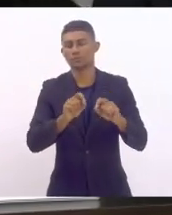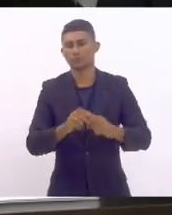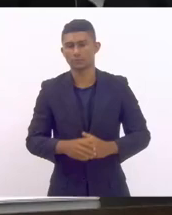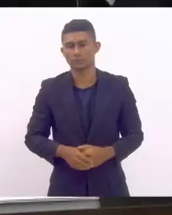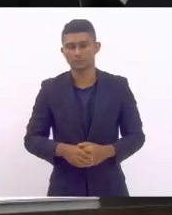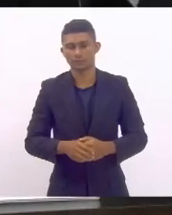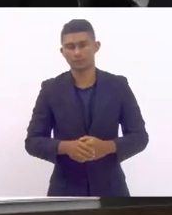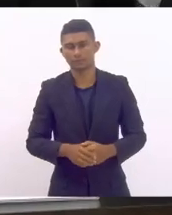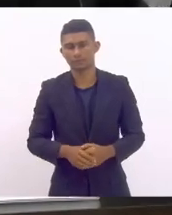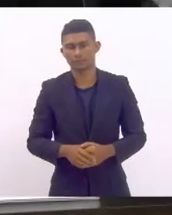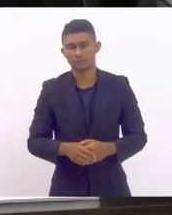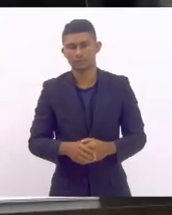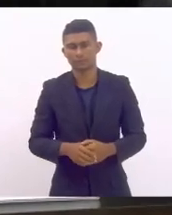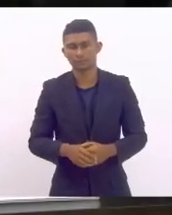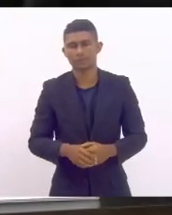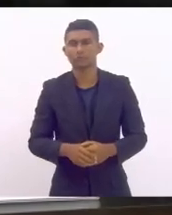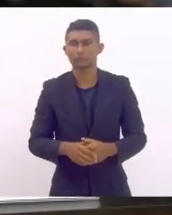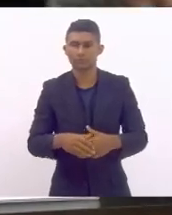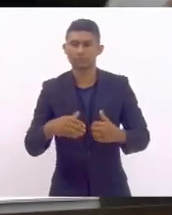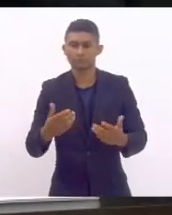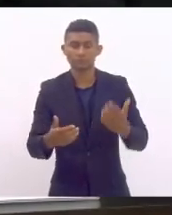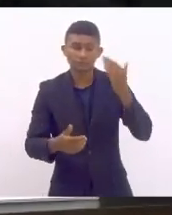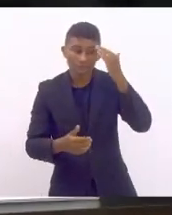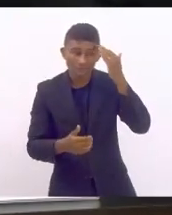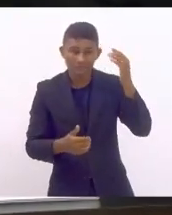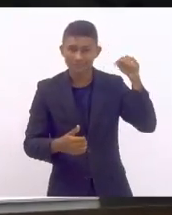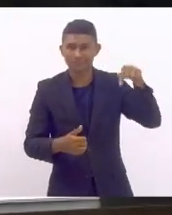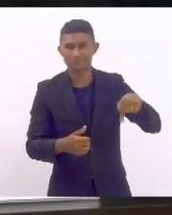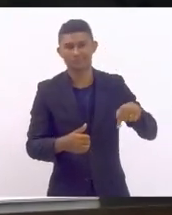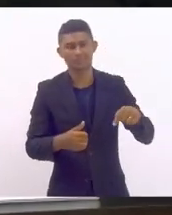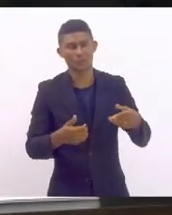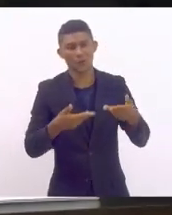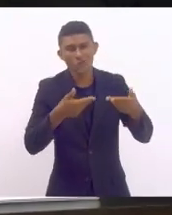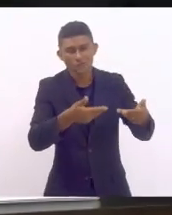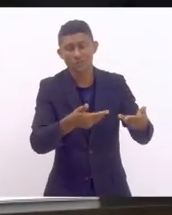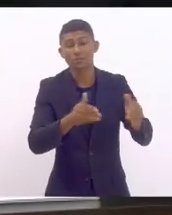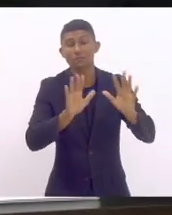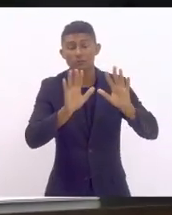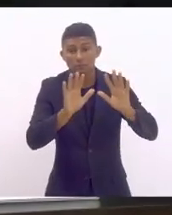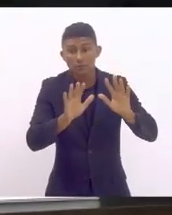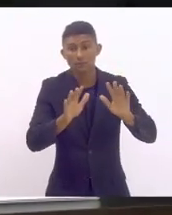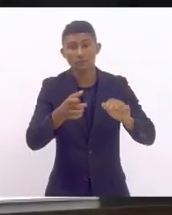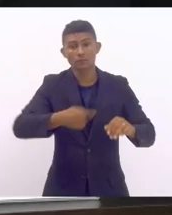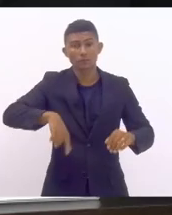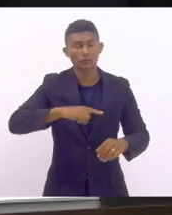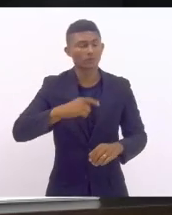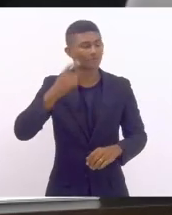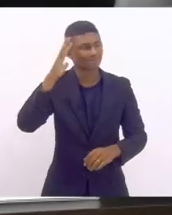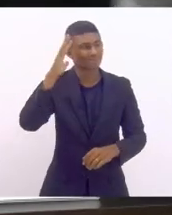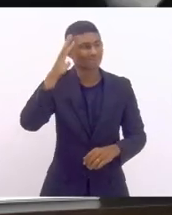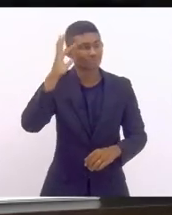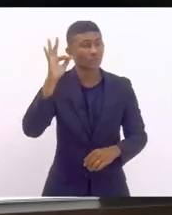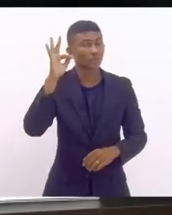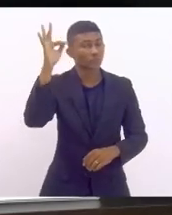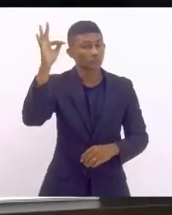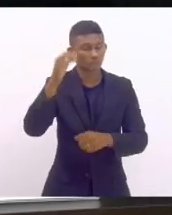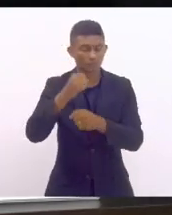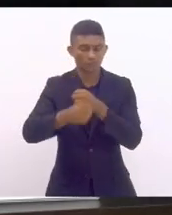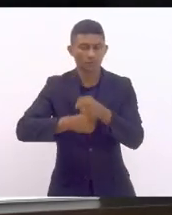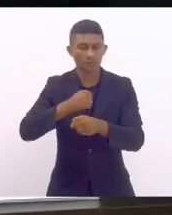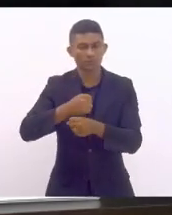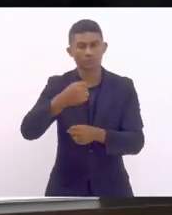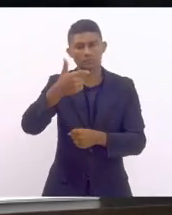mais uma vez agradecendo essa discussão é quando você olha para o horizonte e olhando para 2023